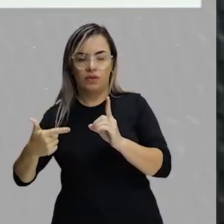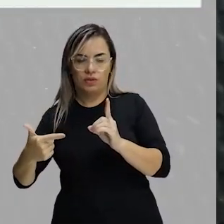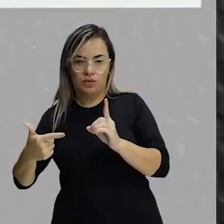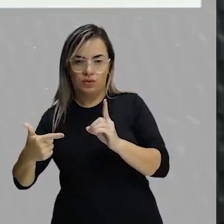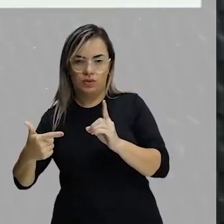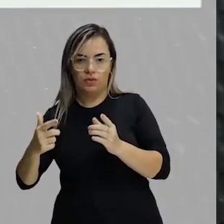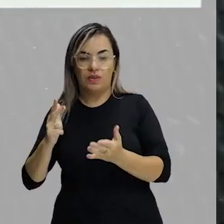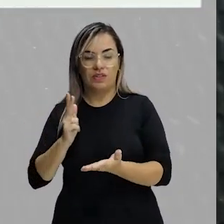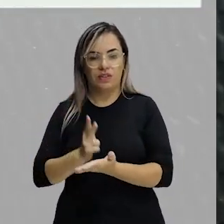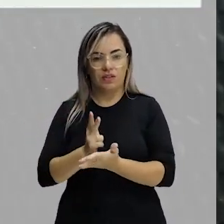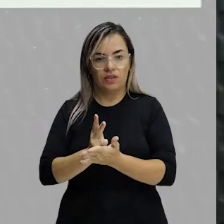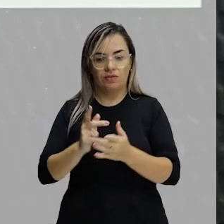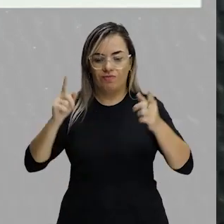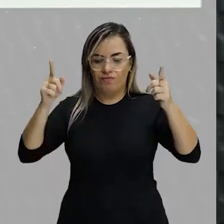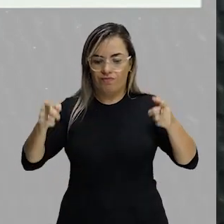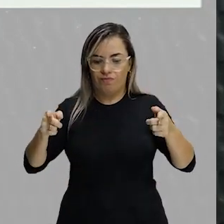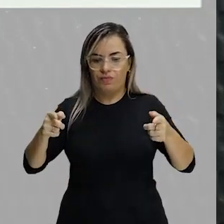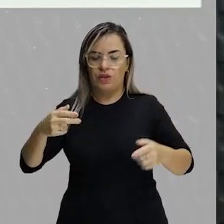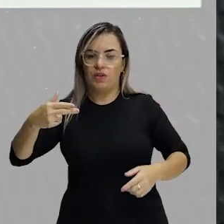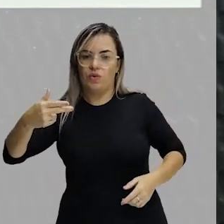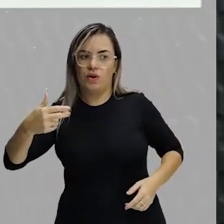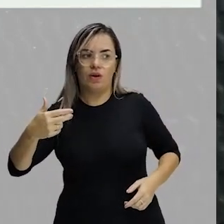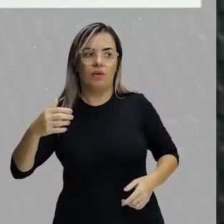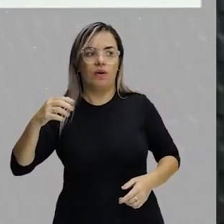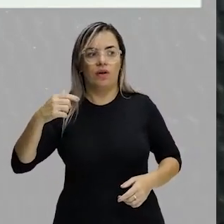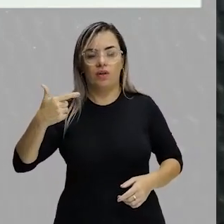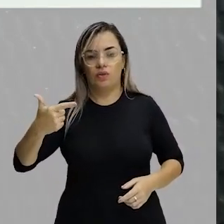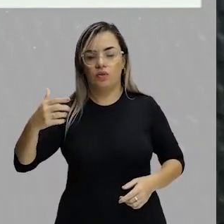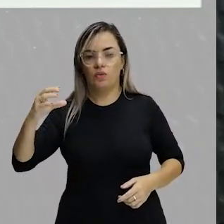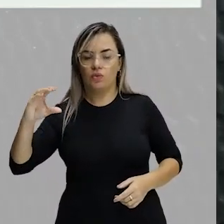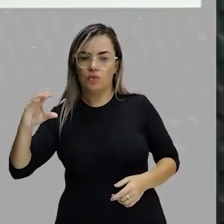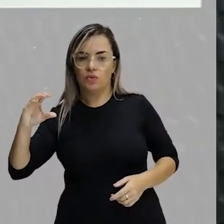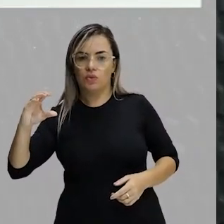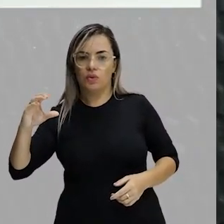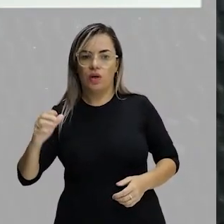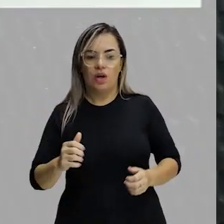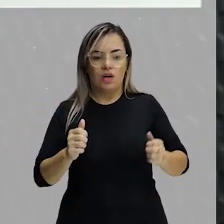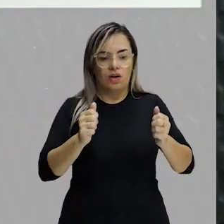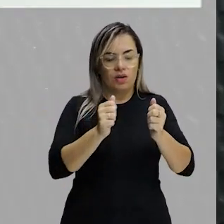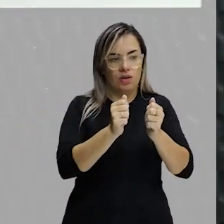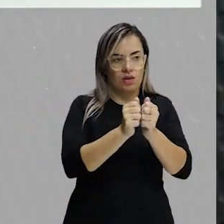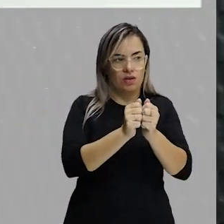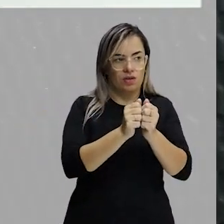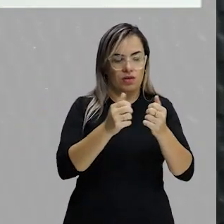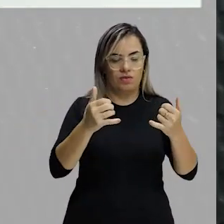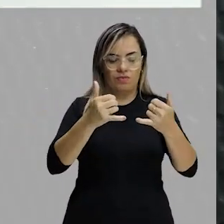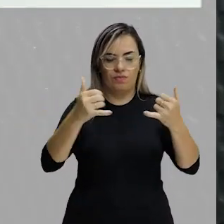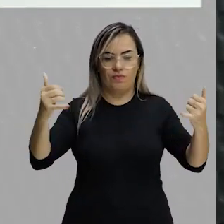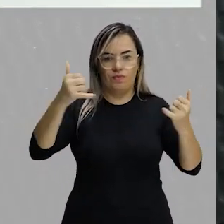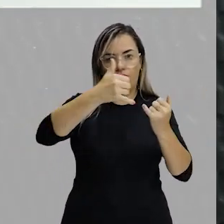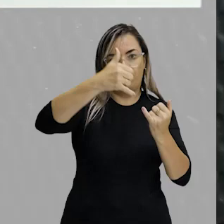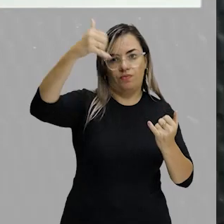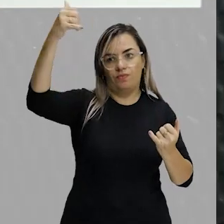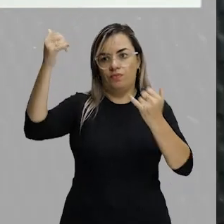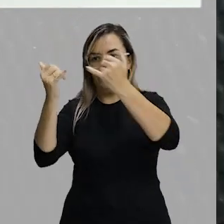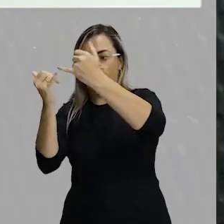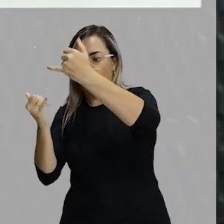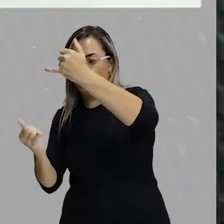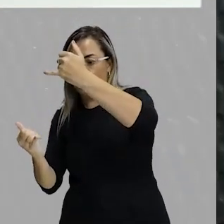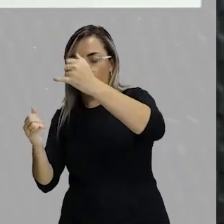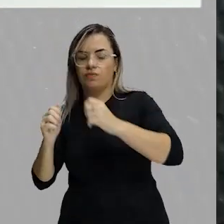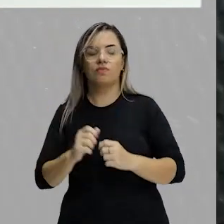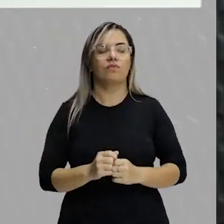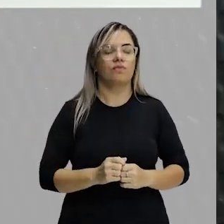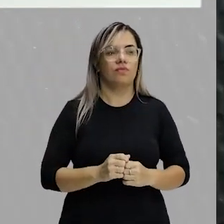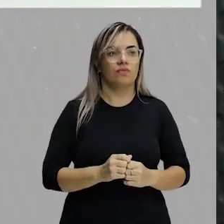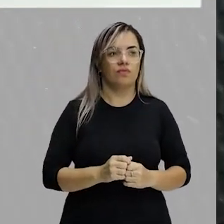a 2C. Certo? A junção dos pontos que tem essa característica aí, que acontece isso,